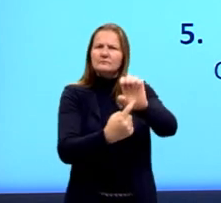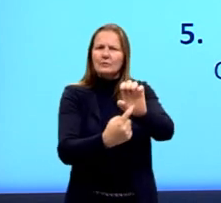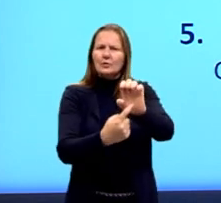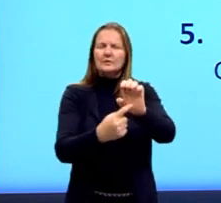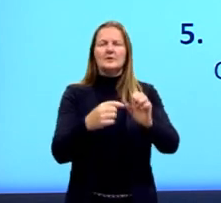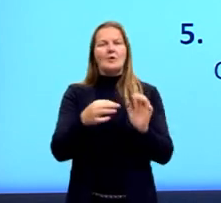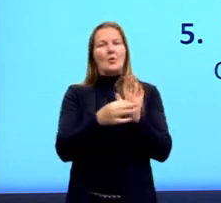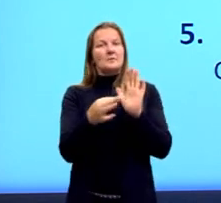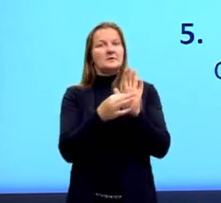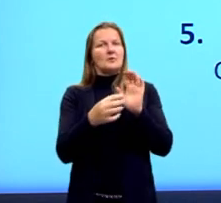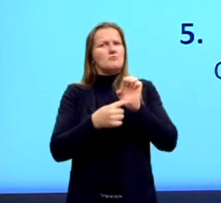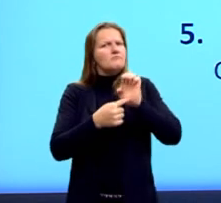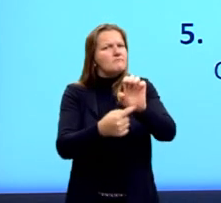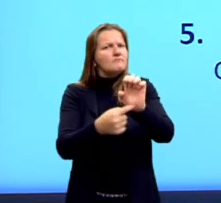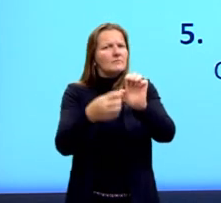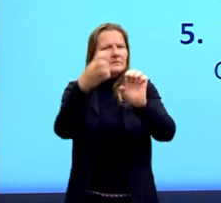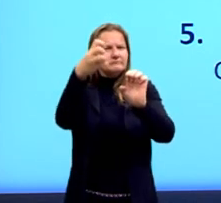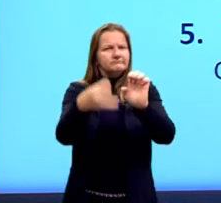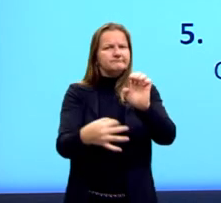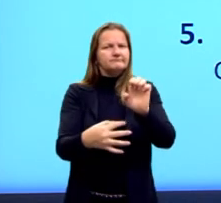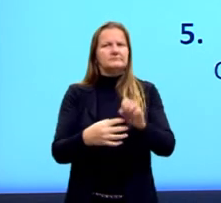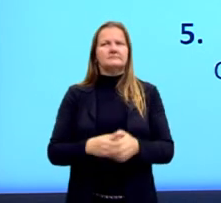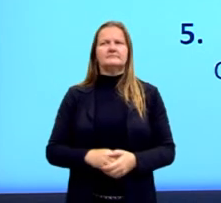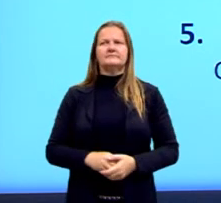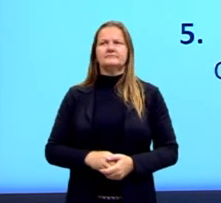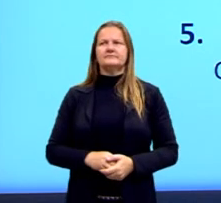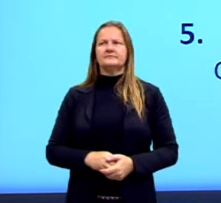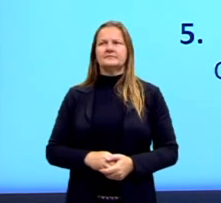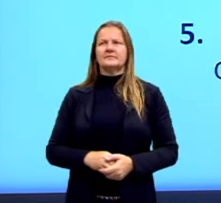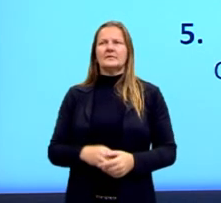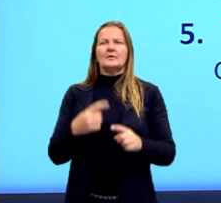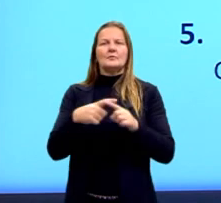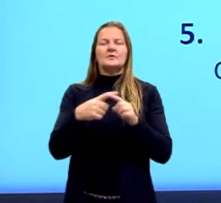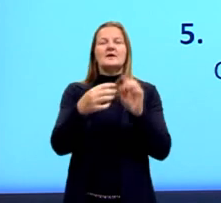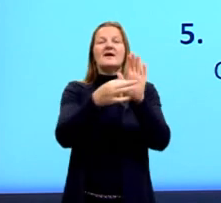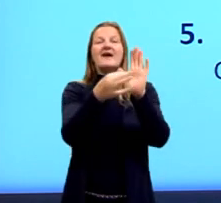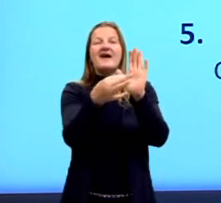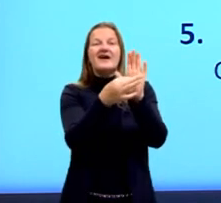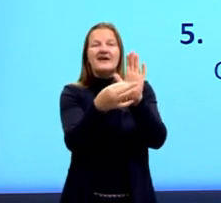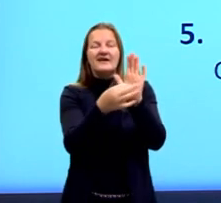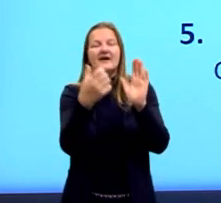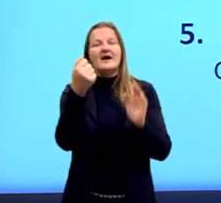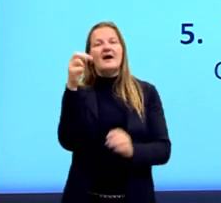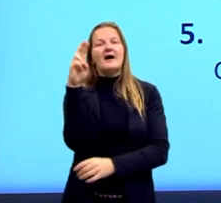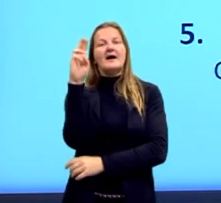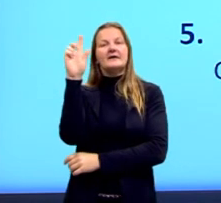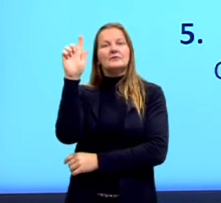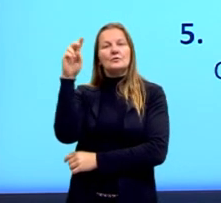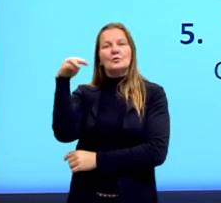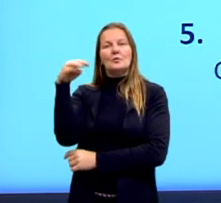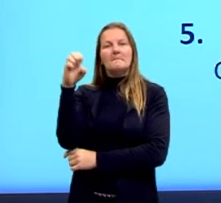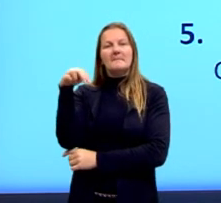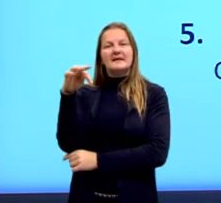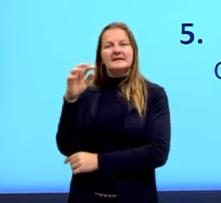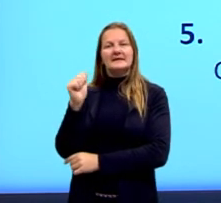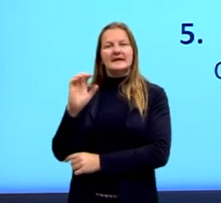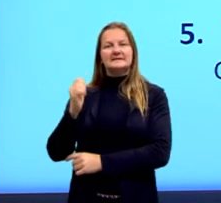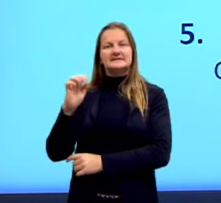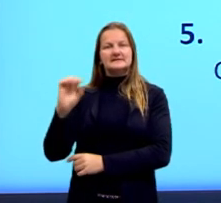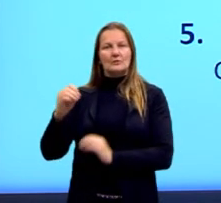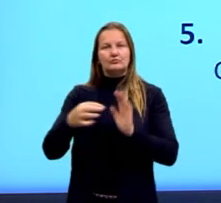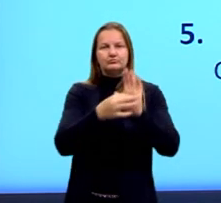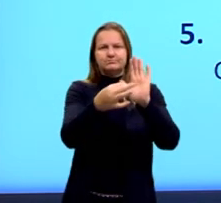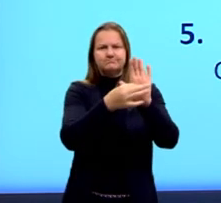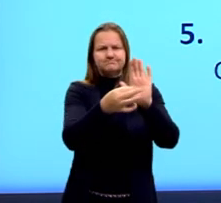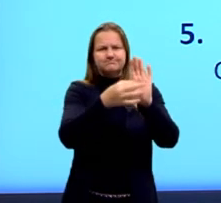uma opinião e olha o que que aparece aqui através de argumentações a gente vai se utilizada a